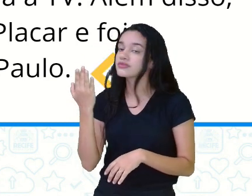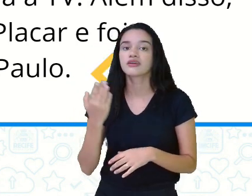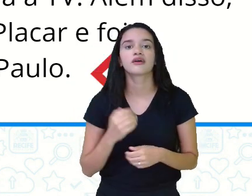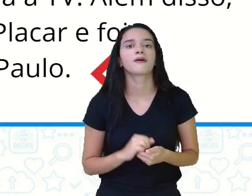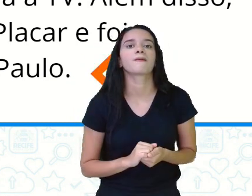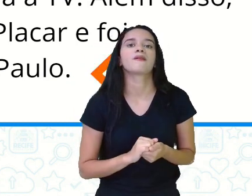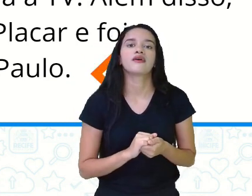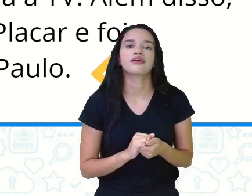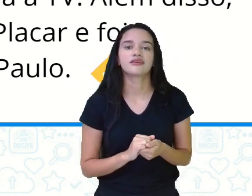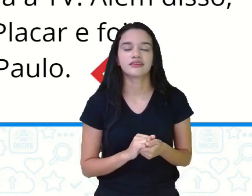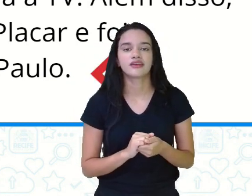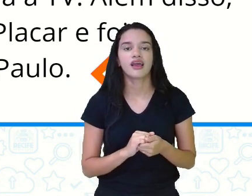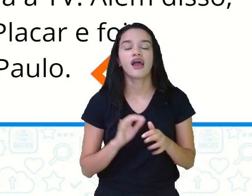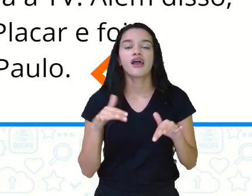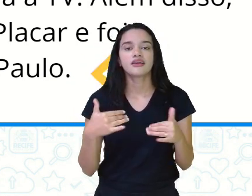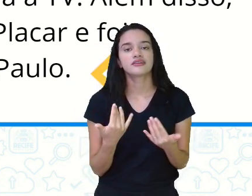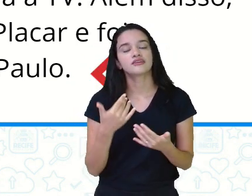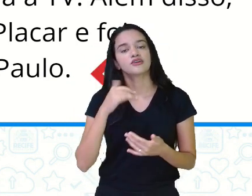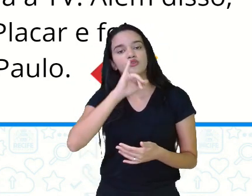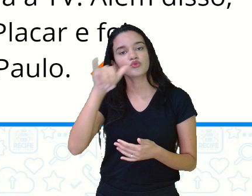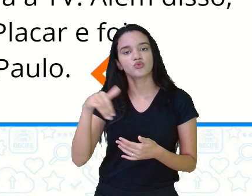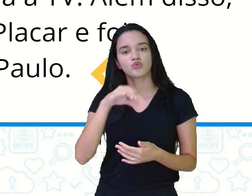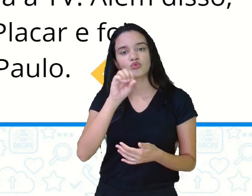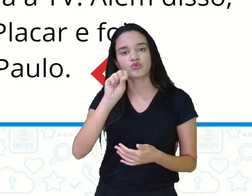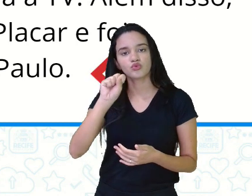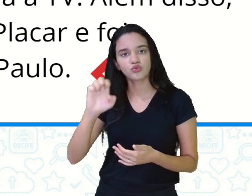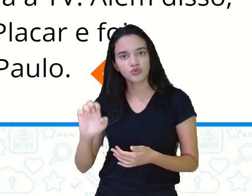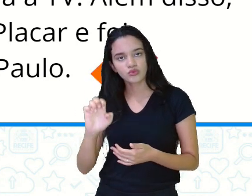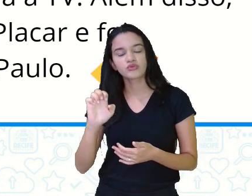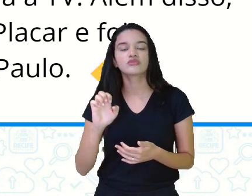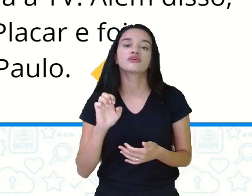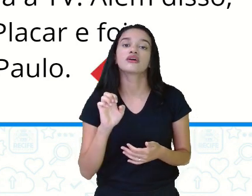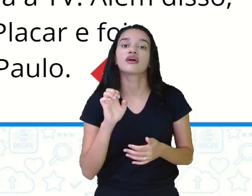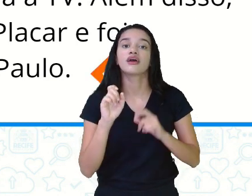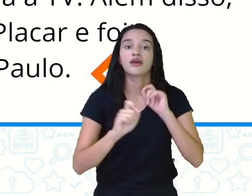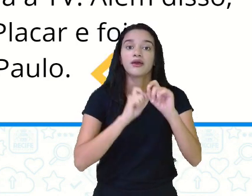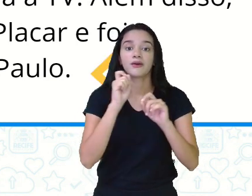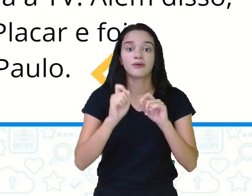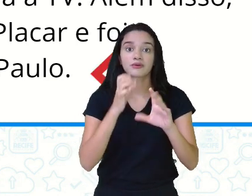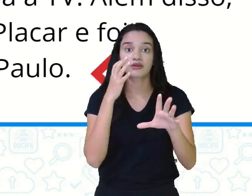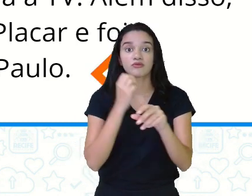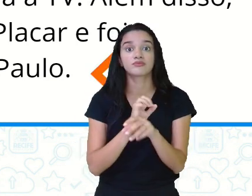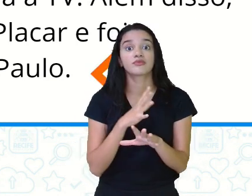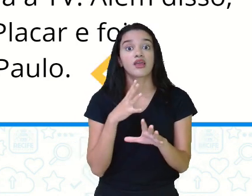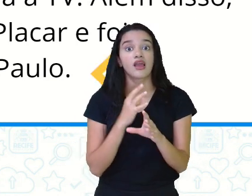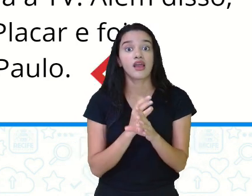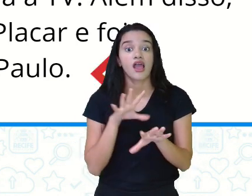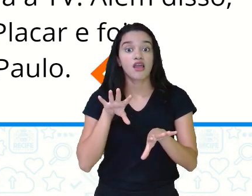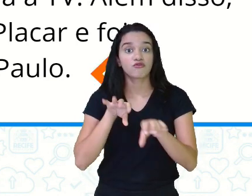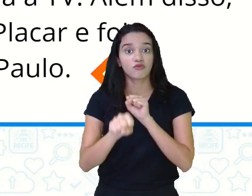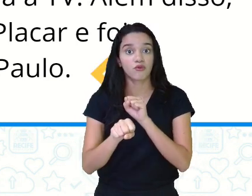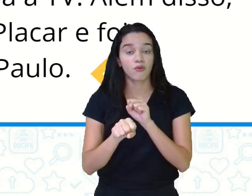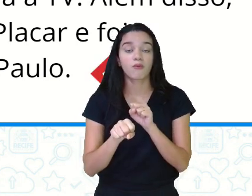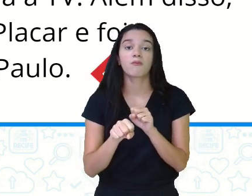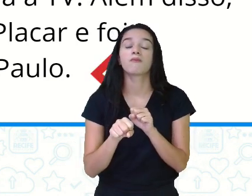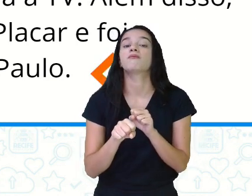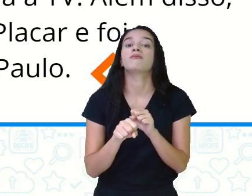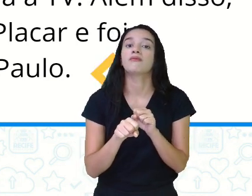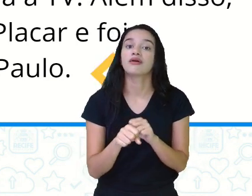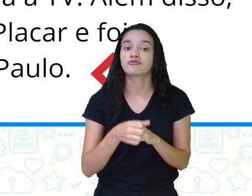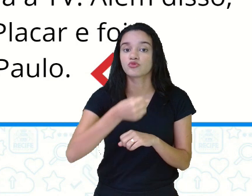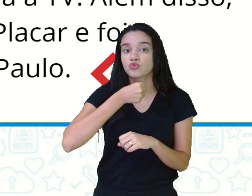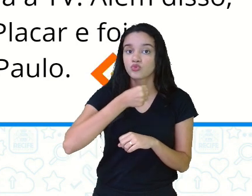José Roberto Toureiro é formado em Letras e Jornalismo pela Universidade de São Paulo. É autor de